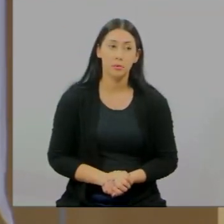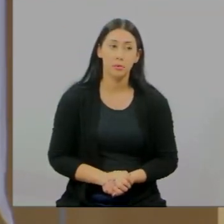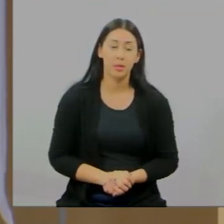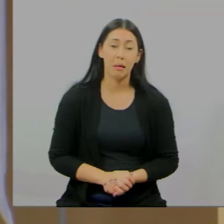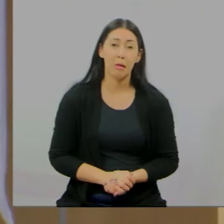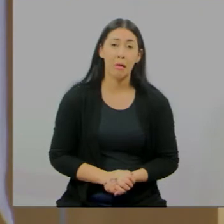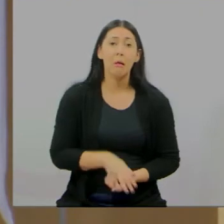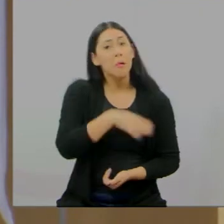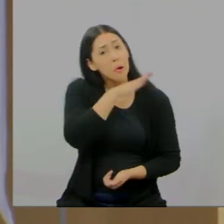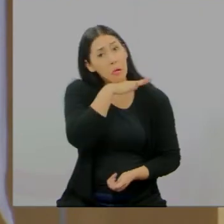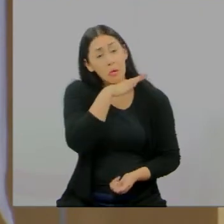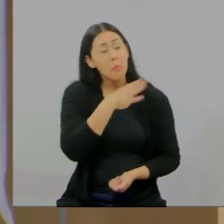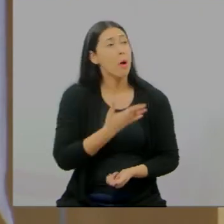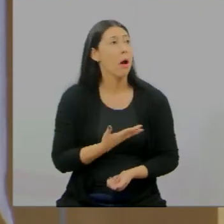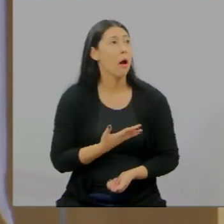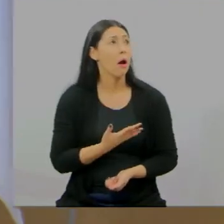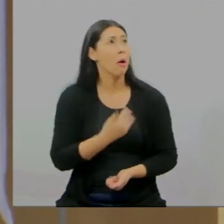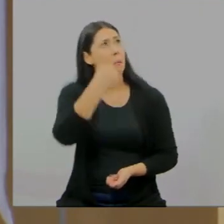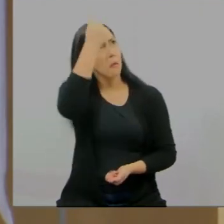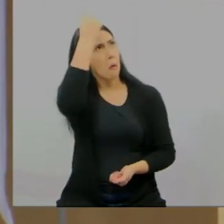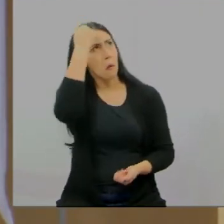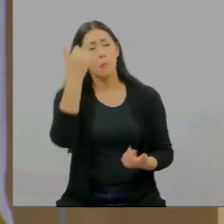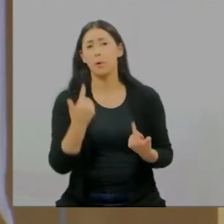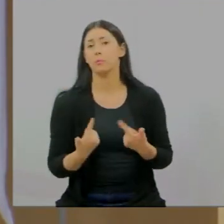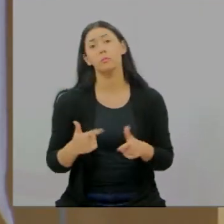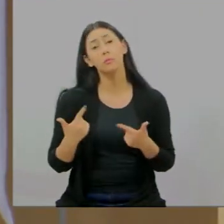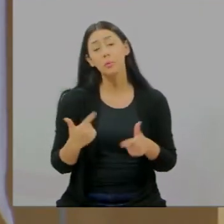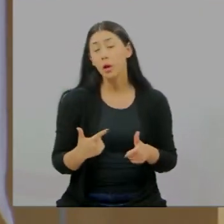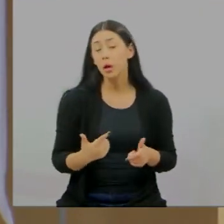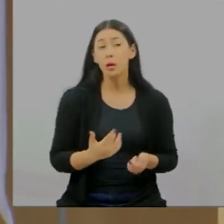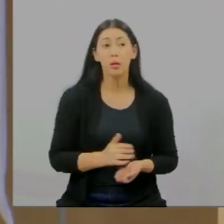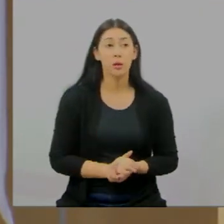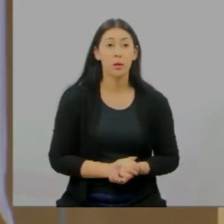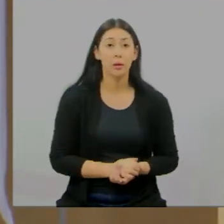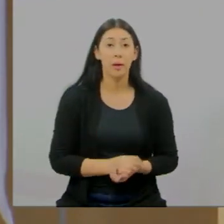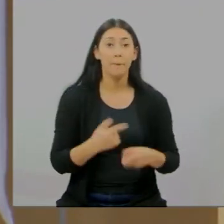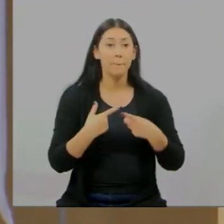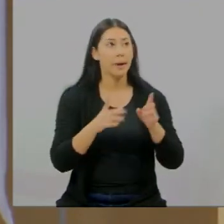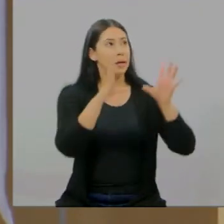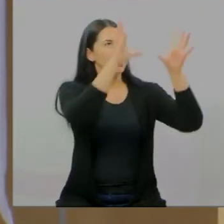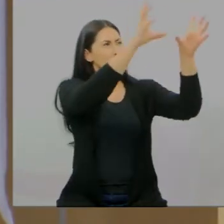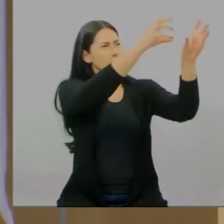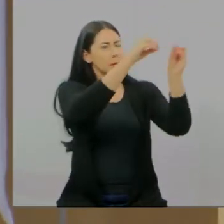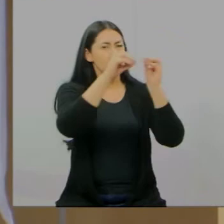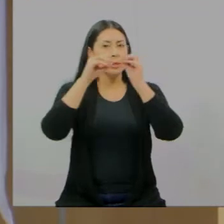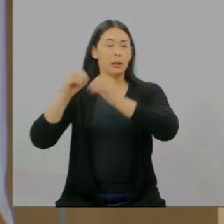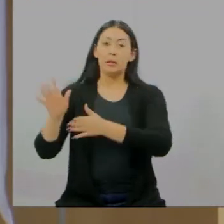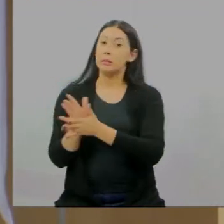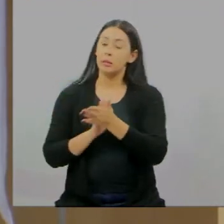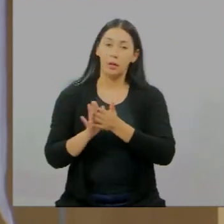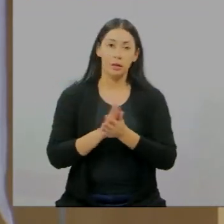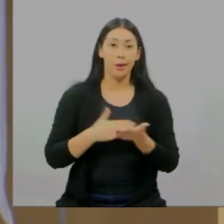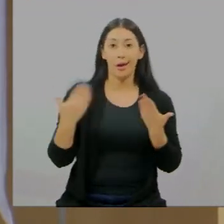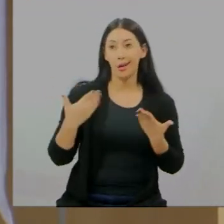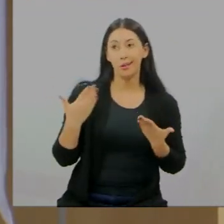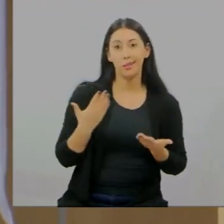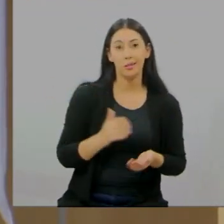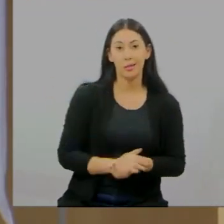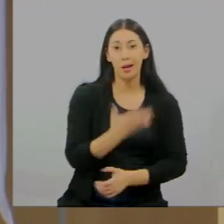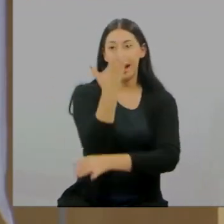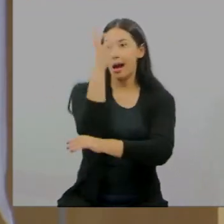bichinhos inocentes, a gente sabe que faz bem para o meio ambiente. Não tiraram a colmeia, agora comprometeu a